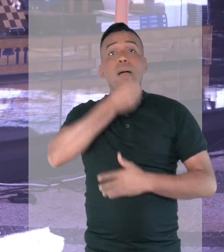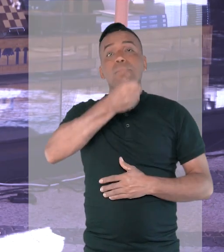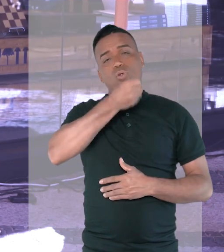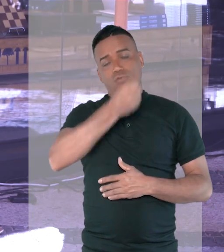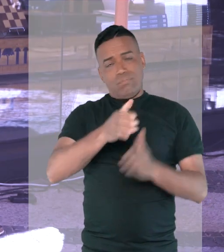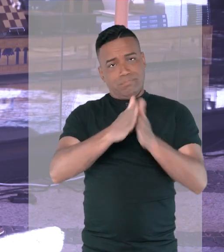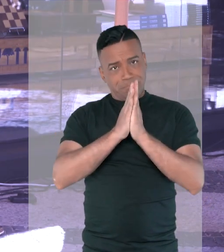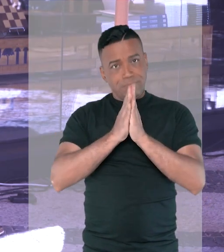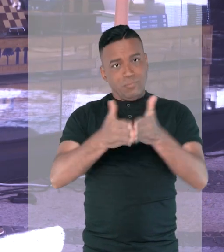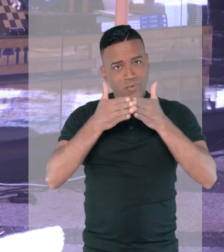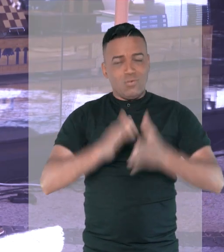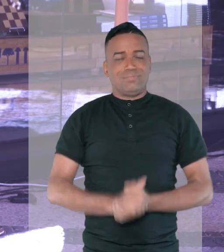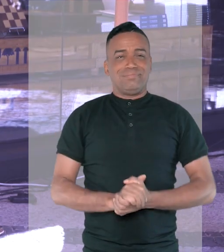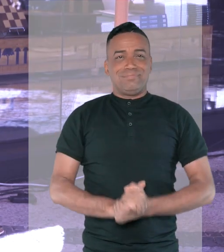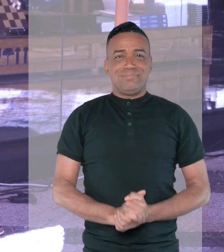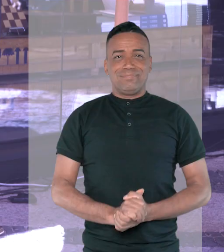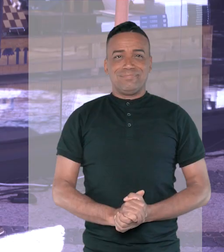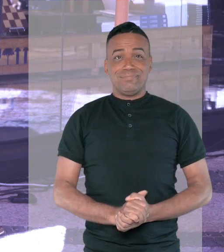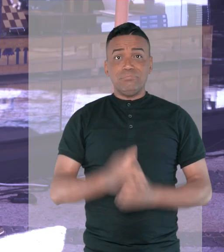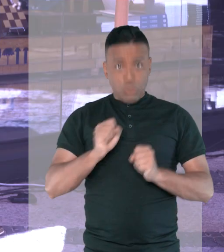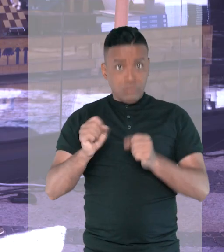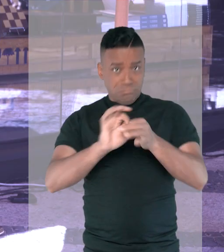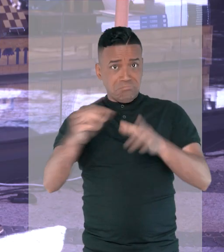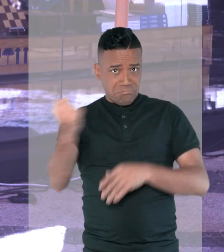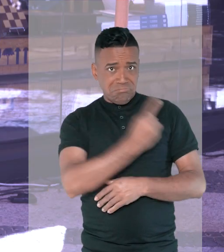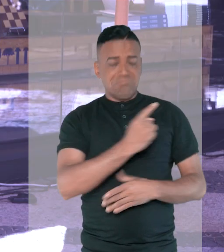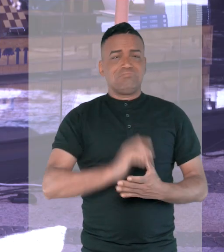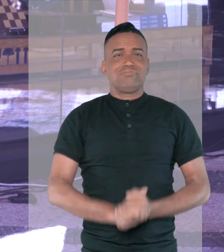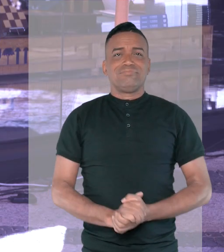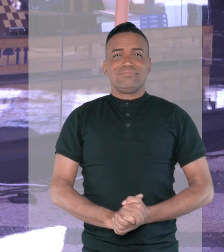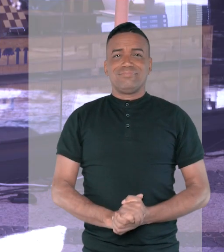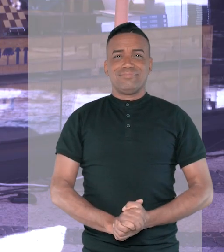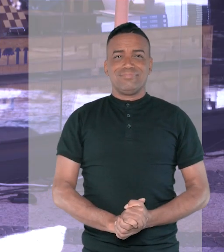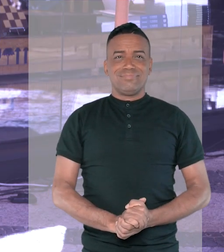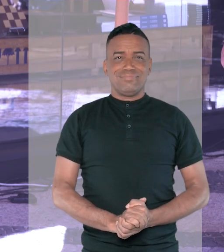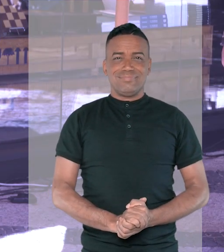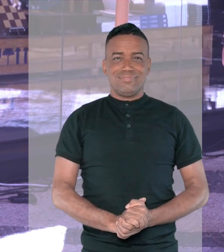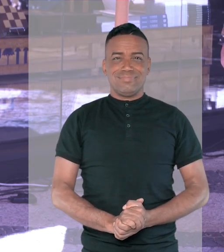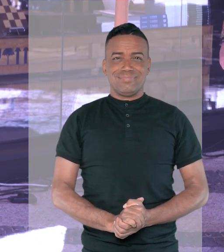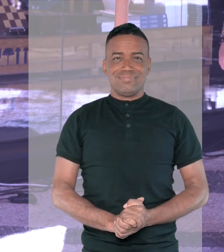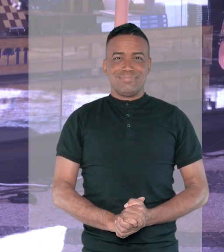aqui, no microfone aqui. Pode vir.